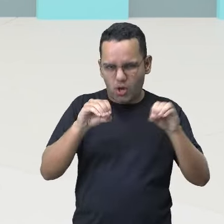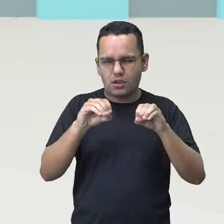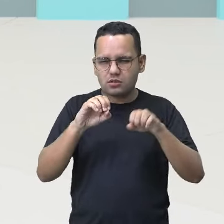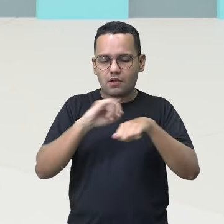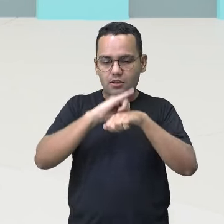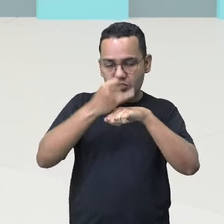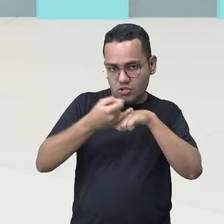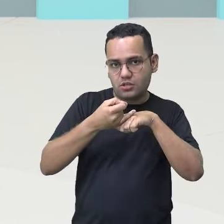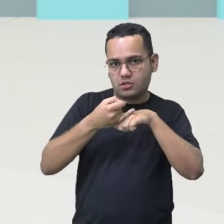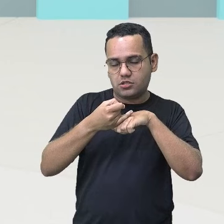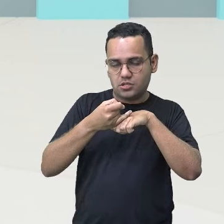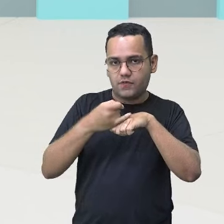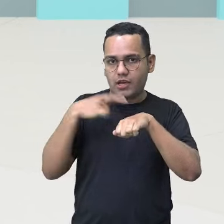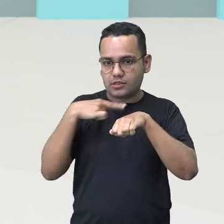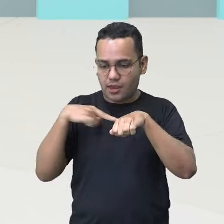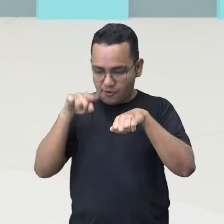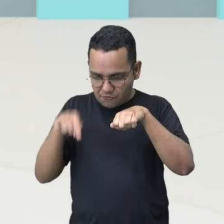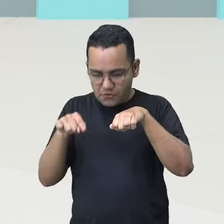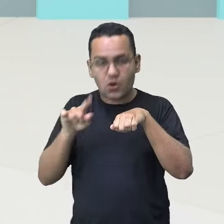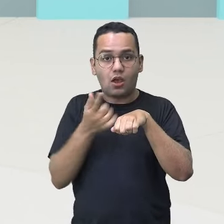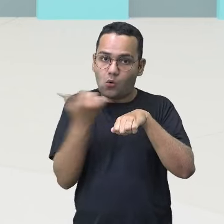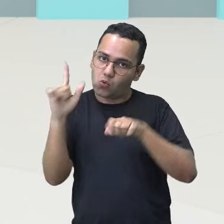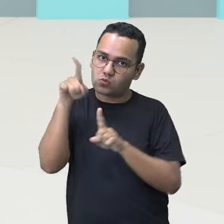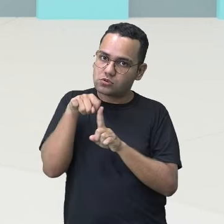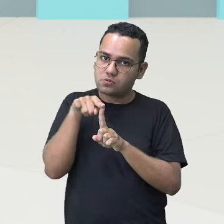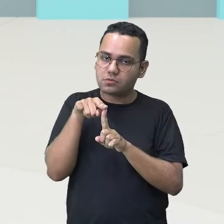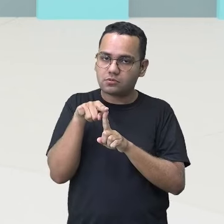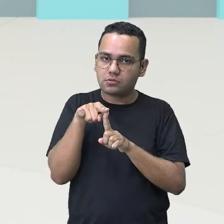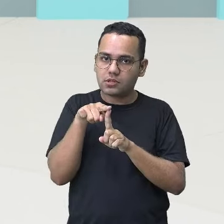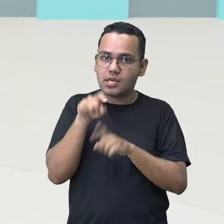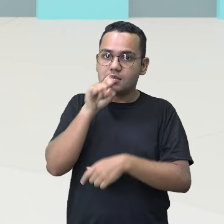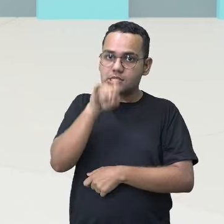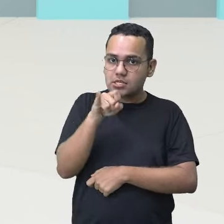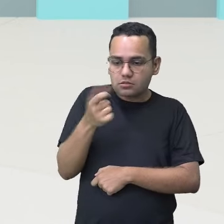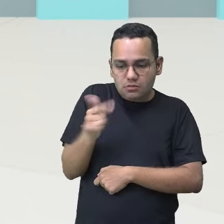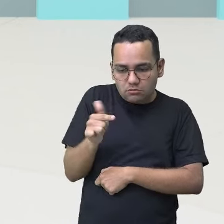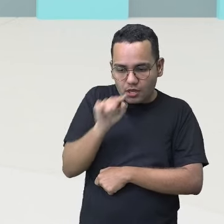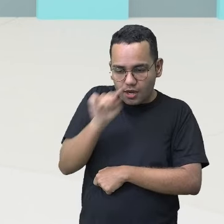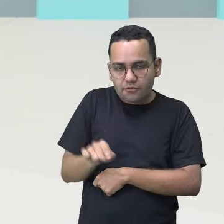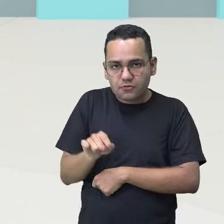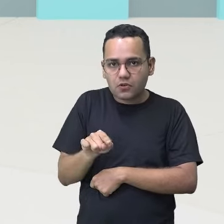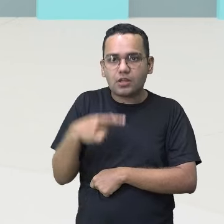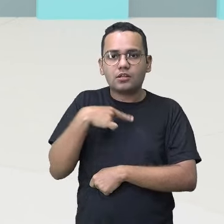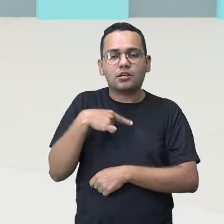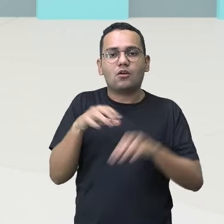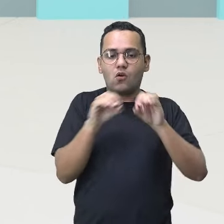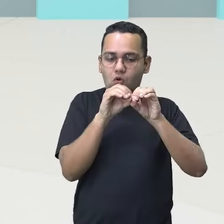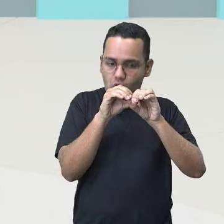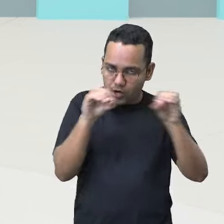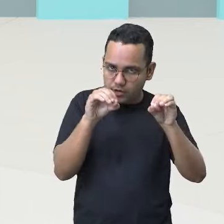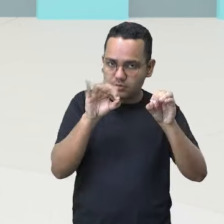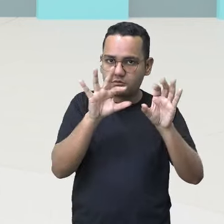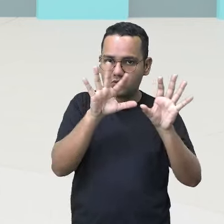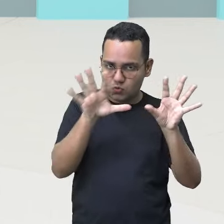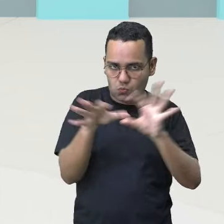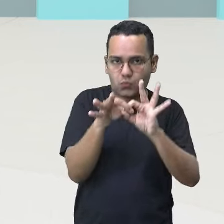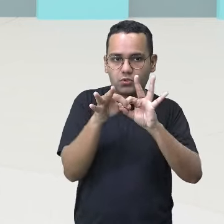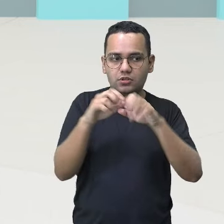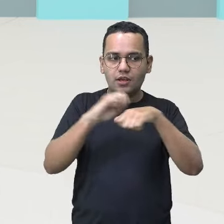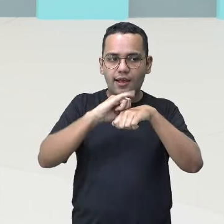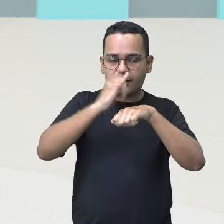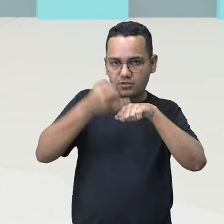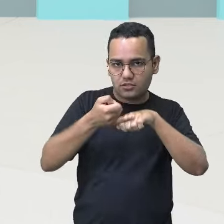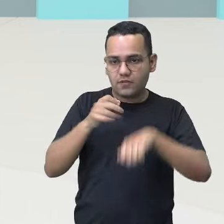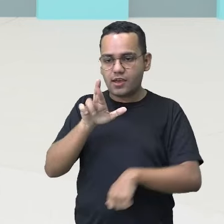situação mas se ela vier sem vírgula ela vai se chamar de oração subordinada